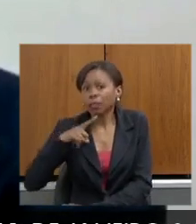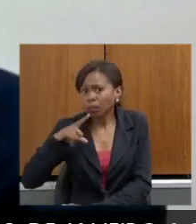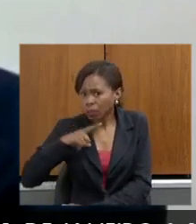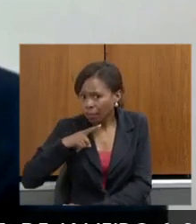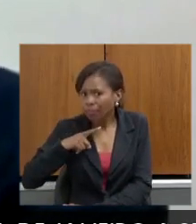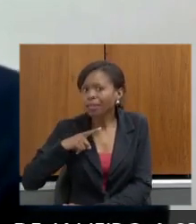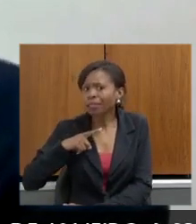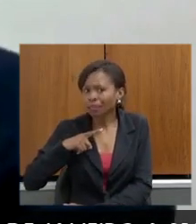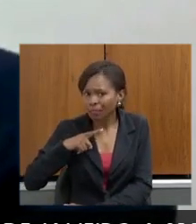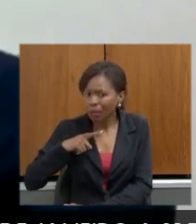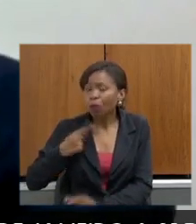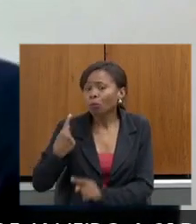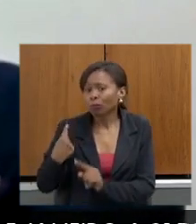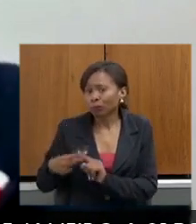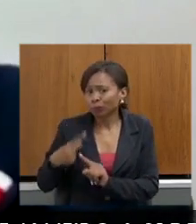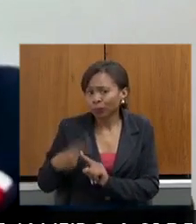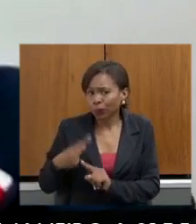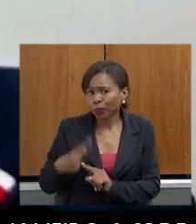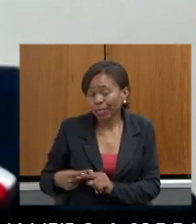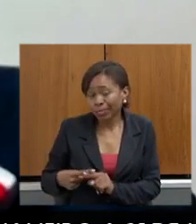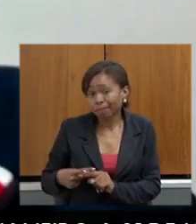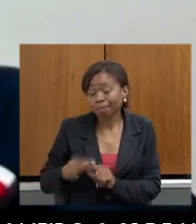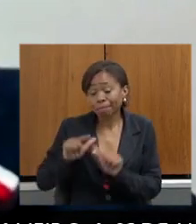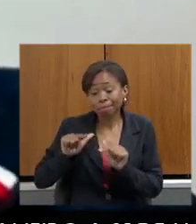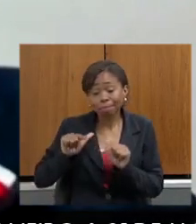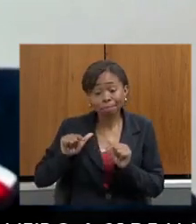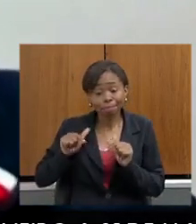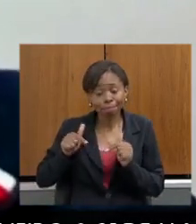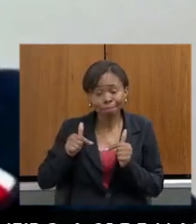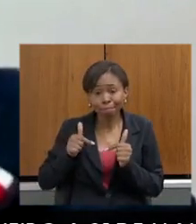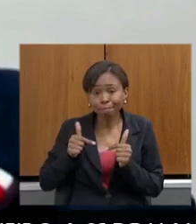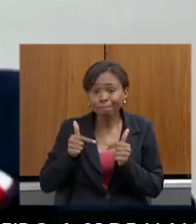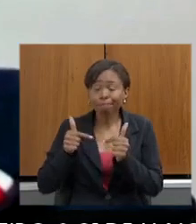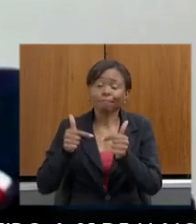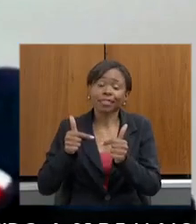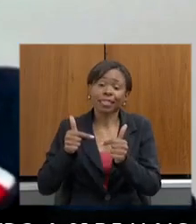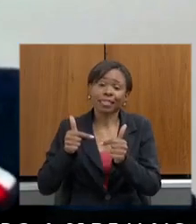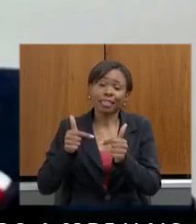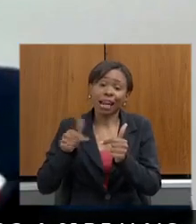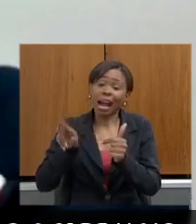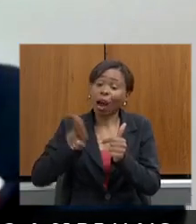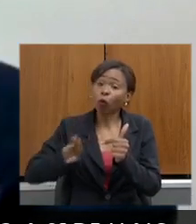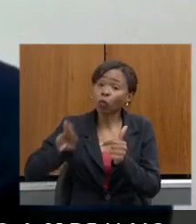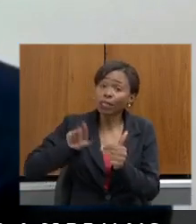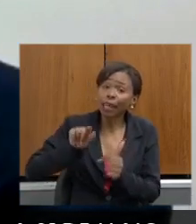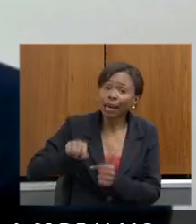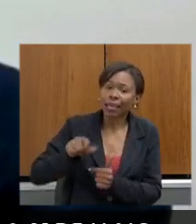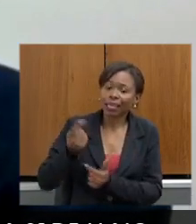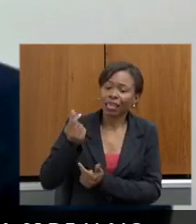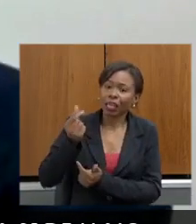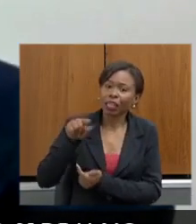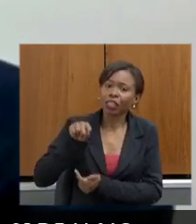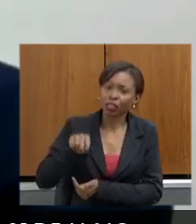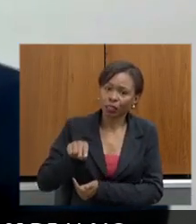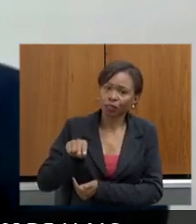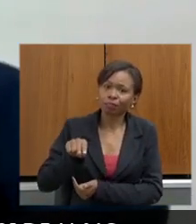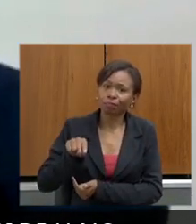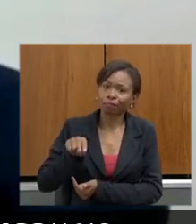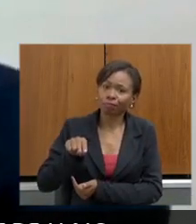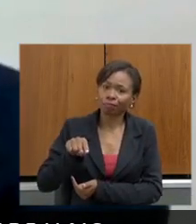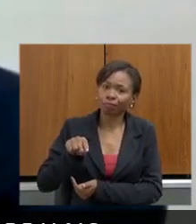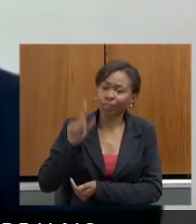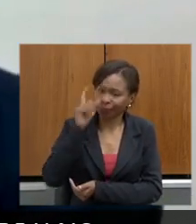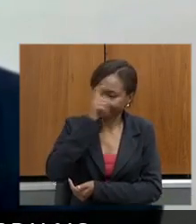acredito em fazer é o uso e o trabalho com esse recurso outra